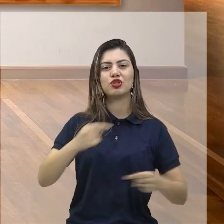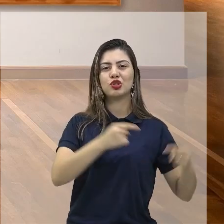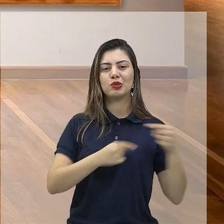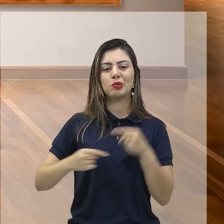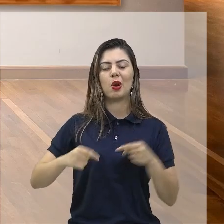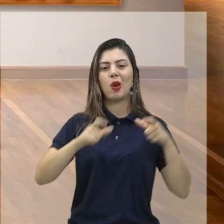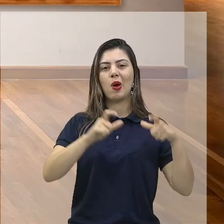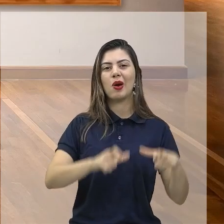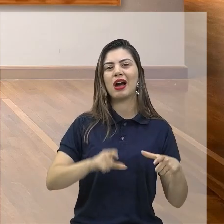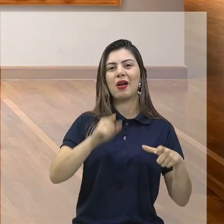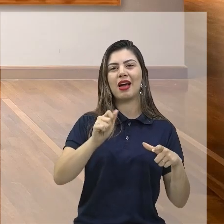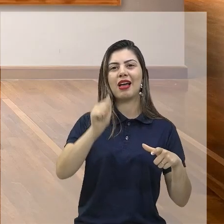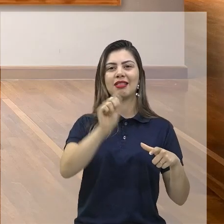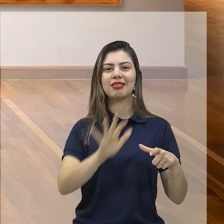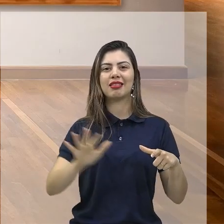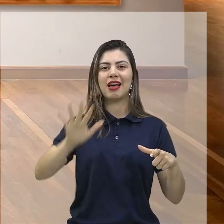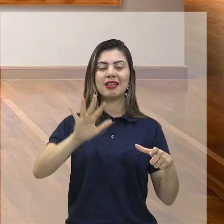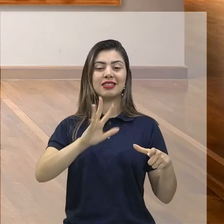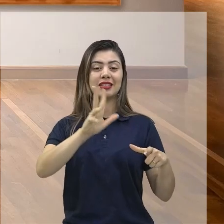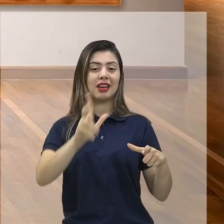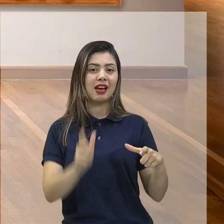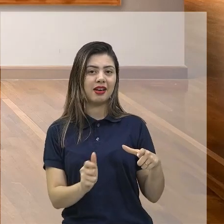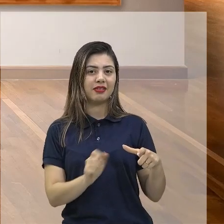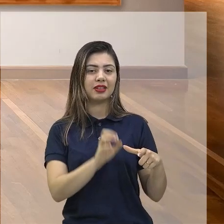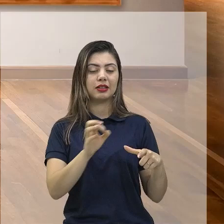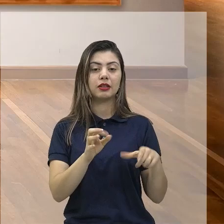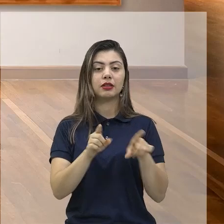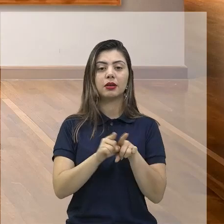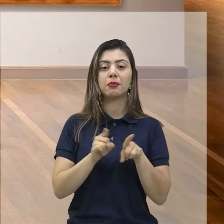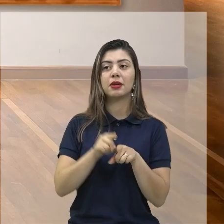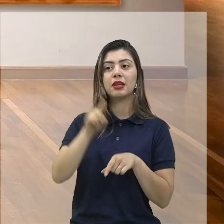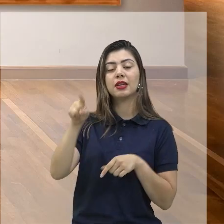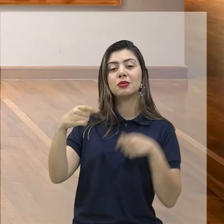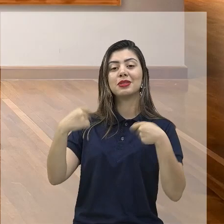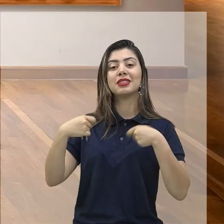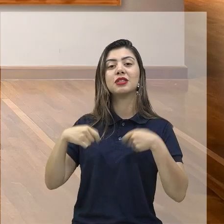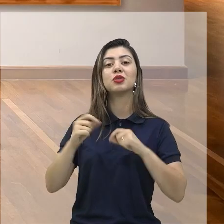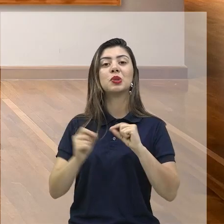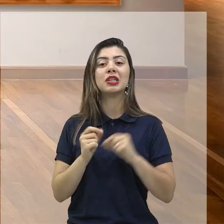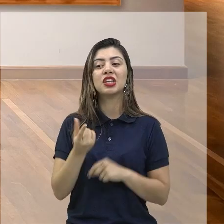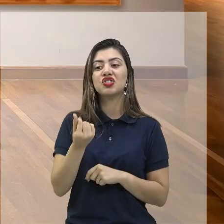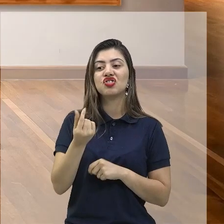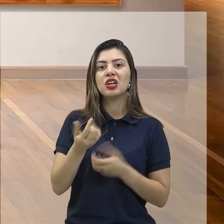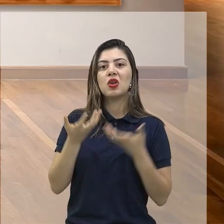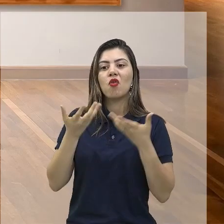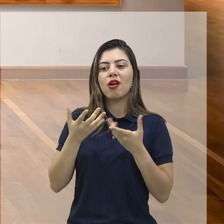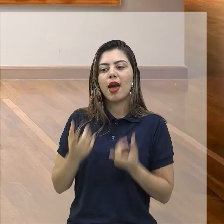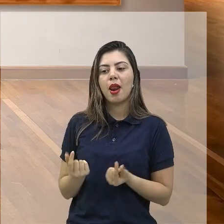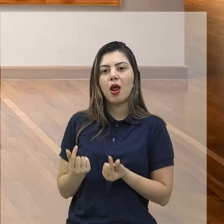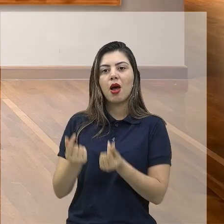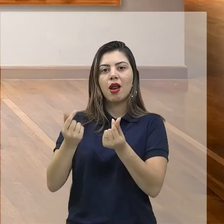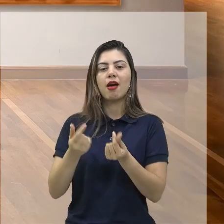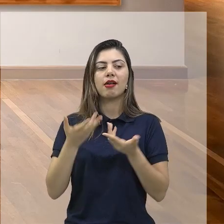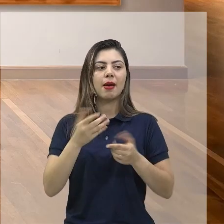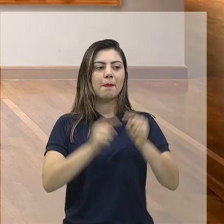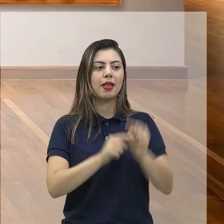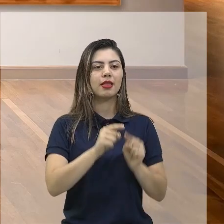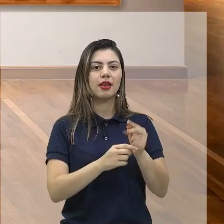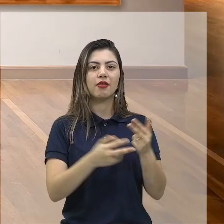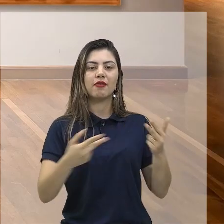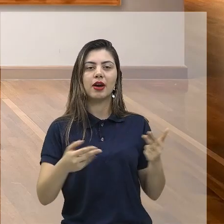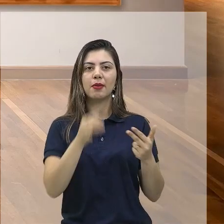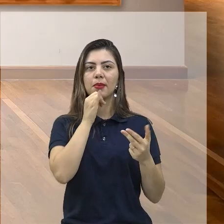a necessidade econômica, tá? Que seria, então, o quê? A busca, então, por matérias-primas. É a borracha, é